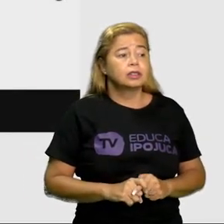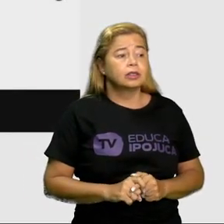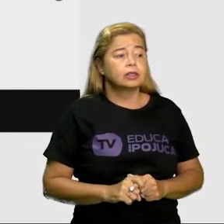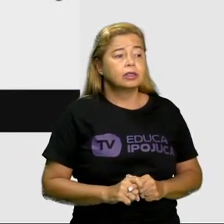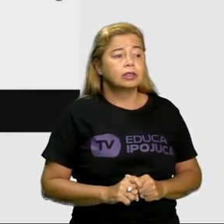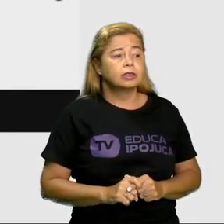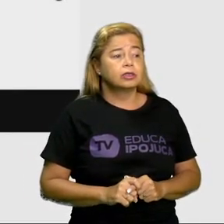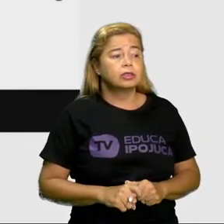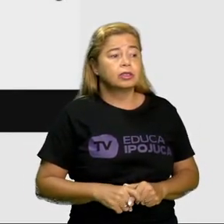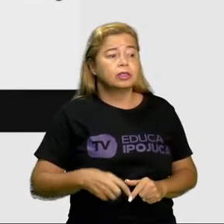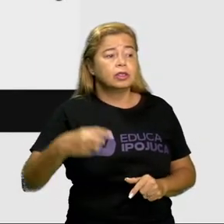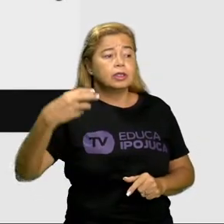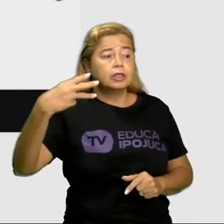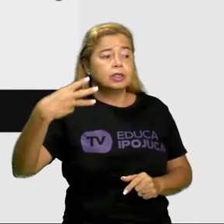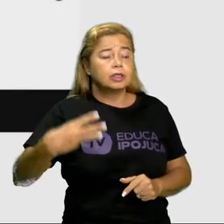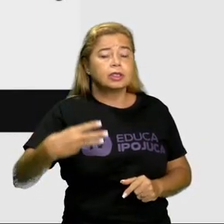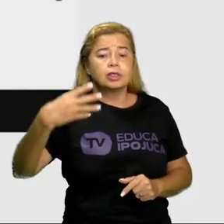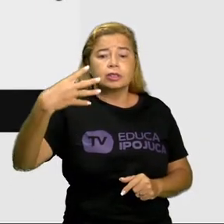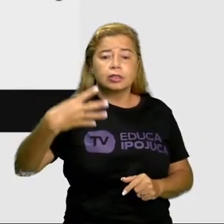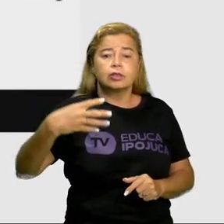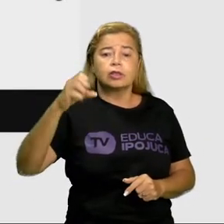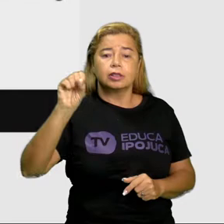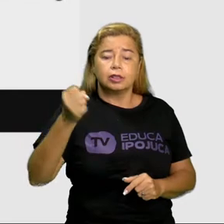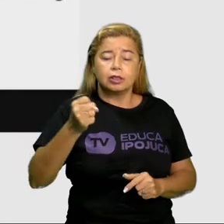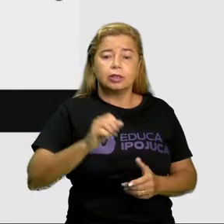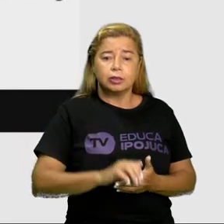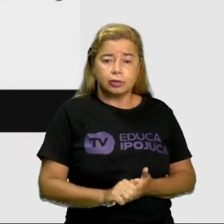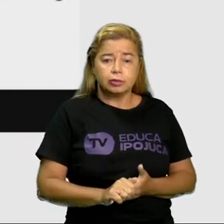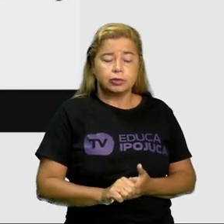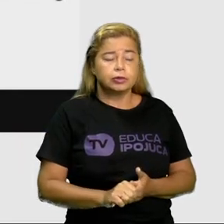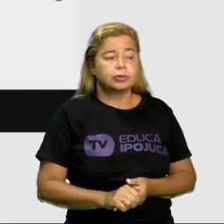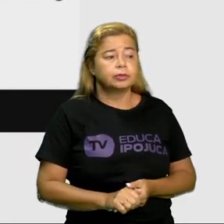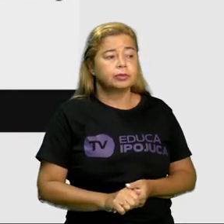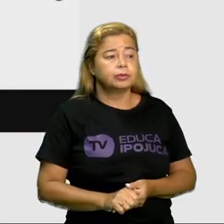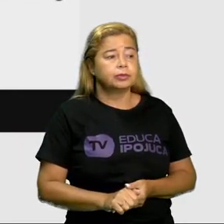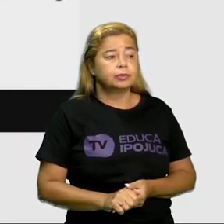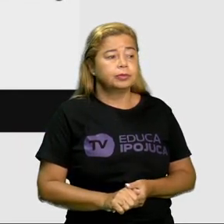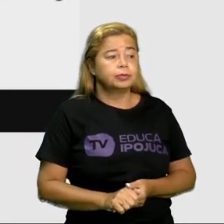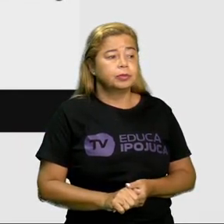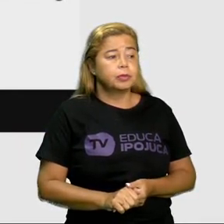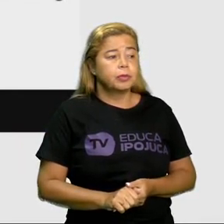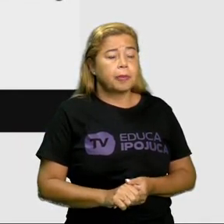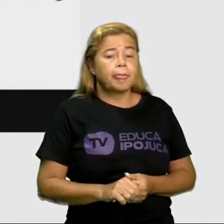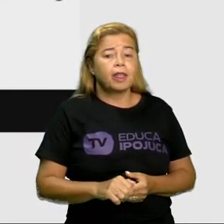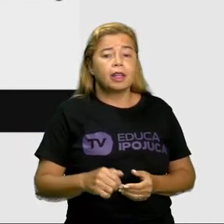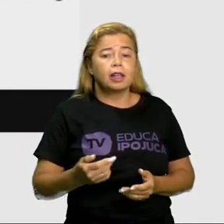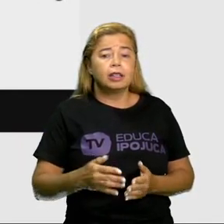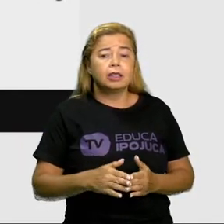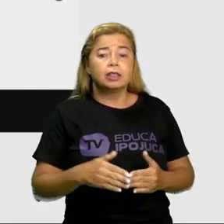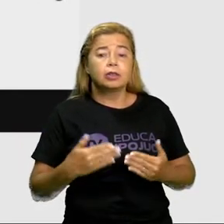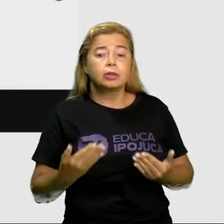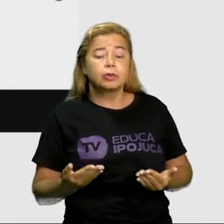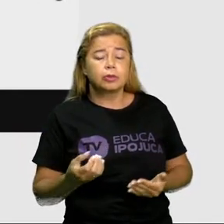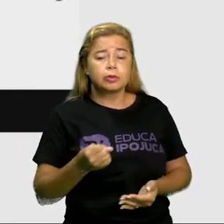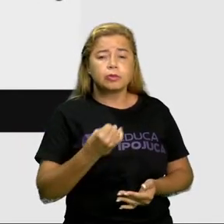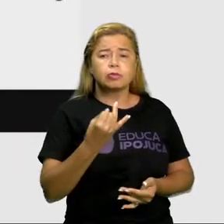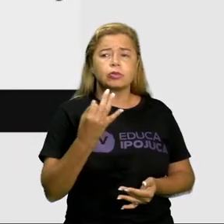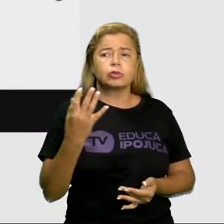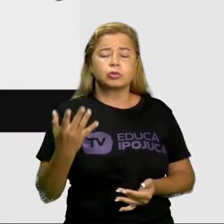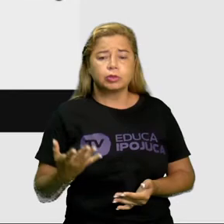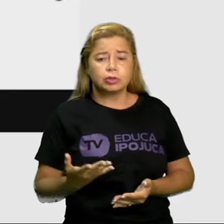aquele mesmo X que a gente usa na multiplicação, tá certo? Que tem internet,